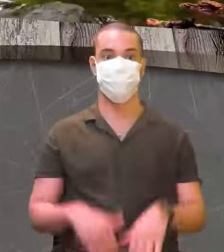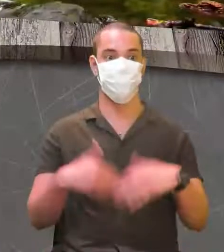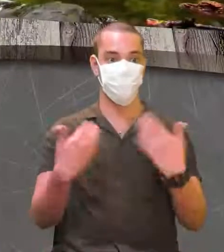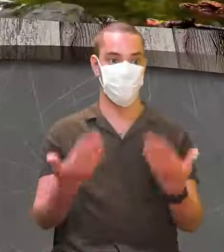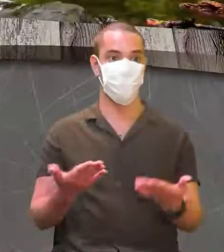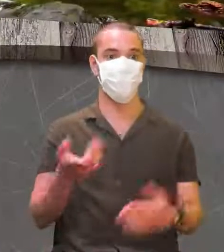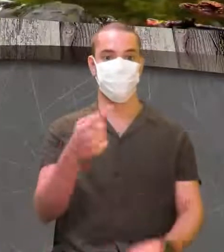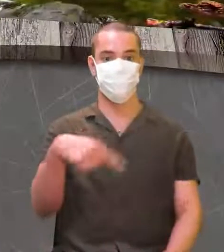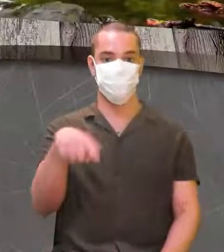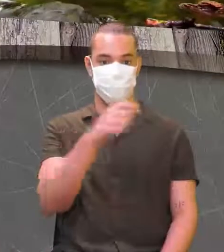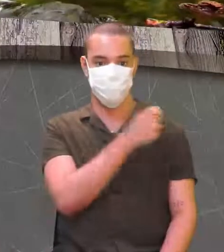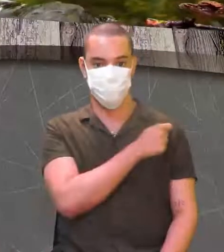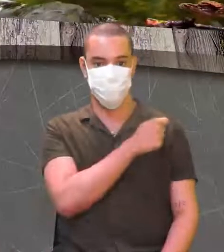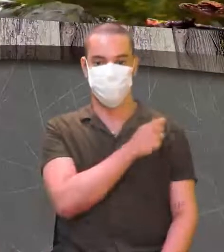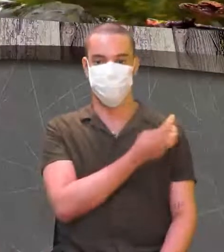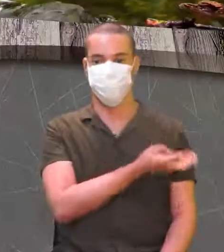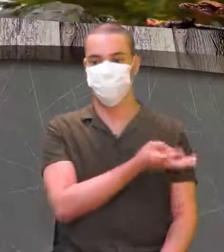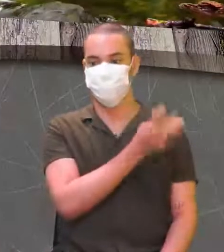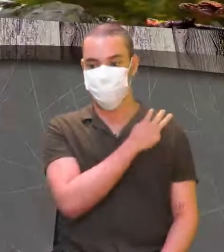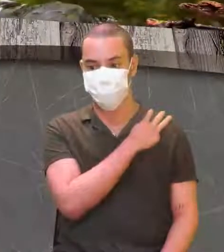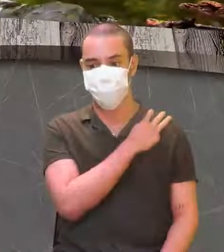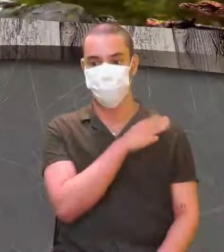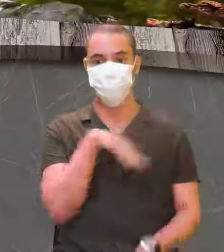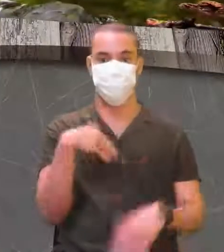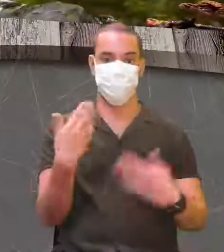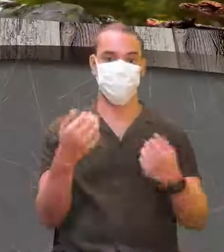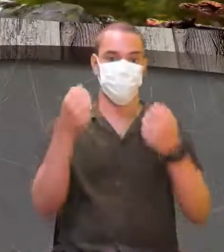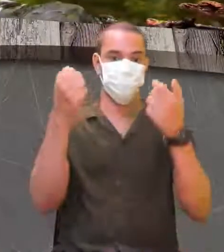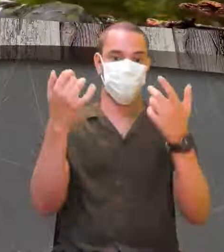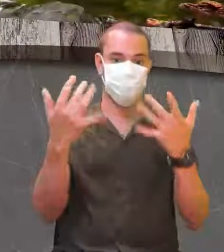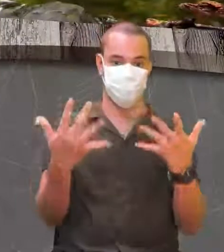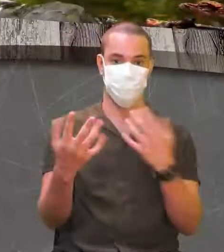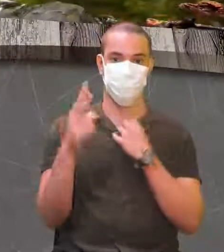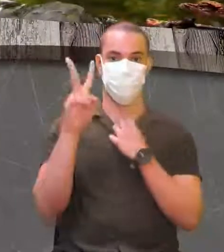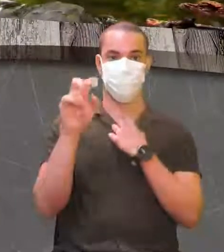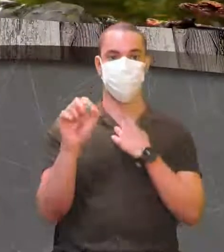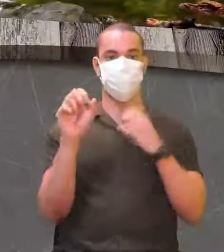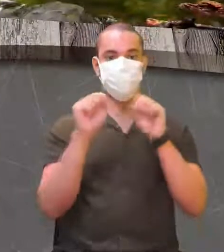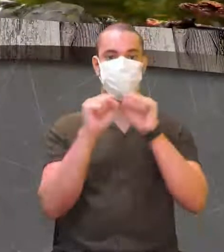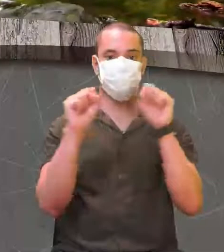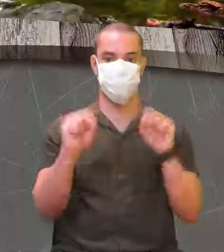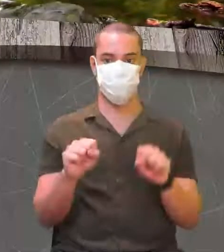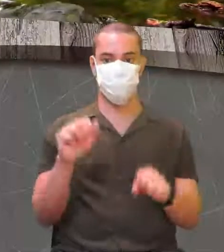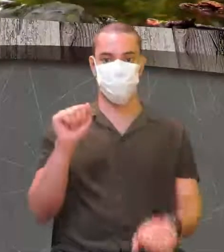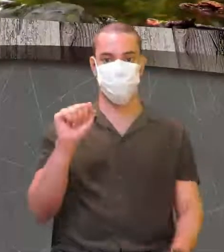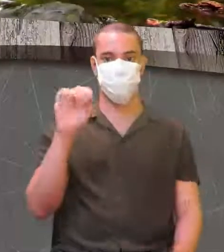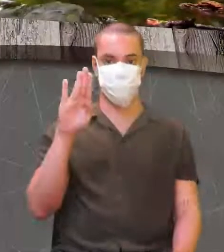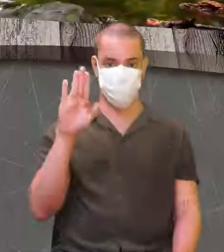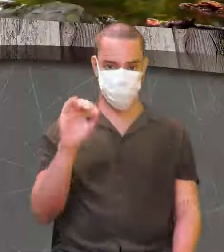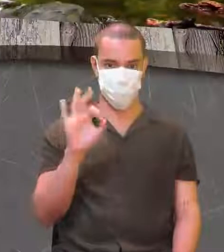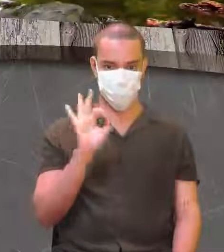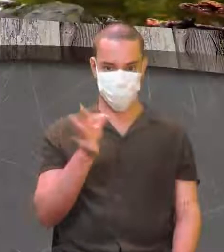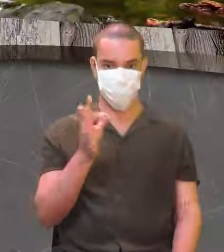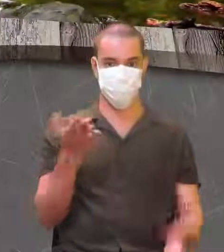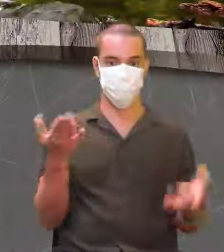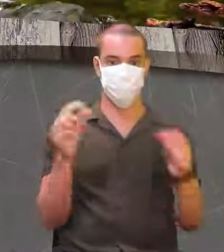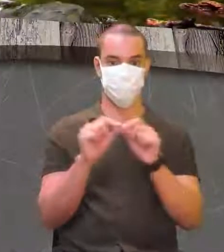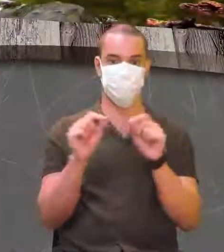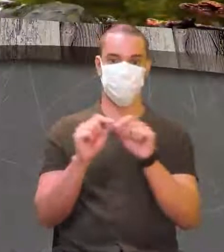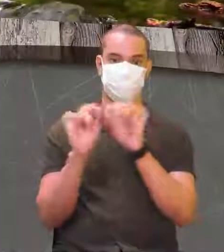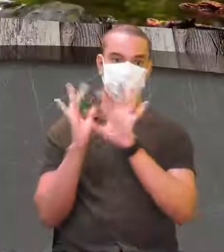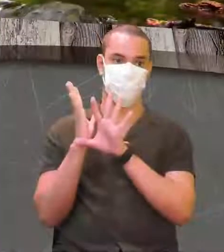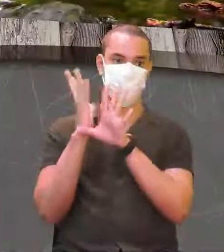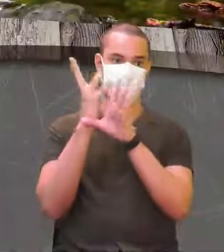É isso aí, queridos alunos do terceiro ano. Falamos aí, então, sobre o sistema ABO, né? Estamos aqui para fazer a